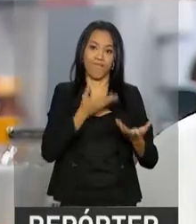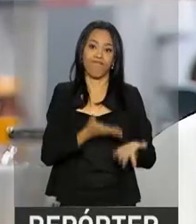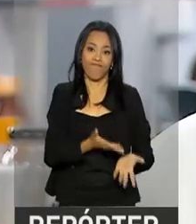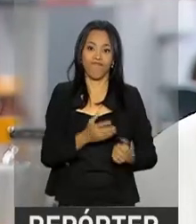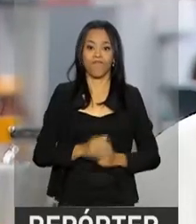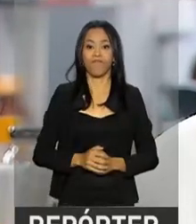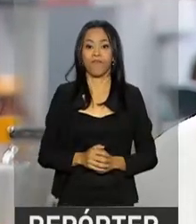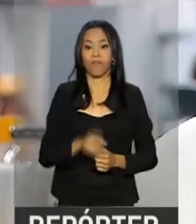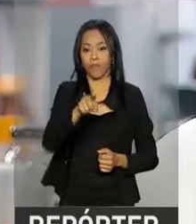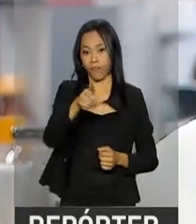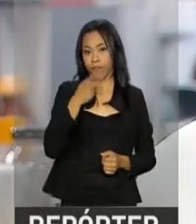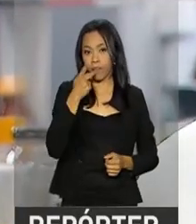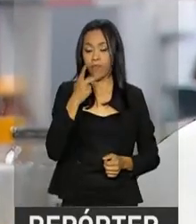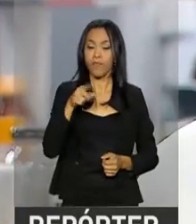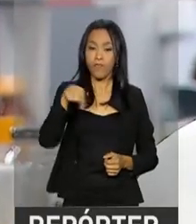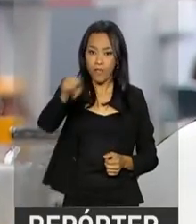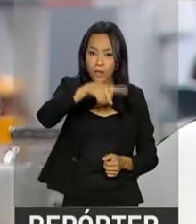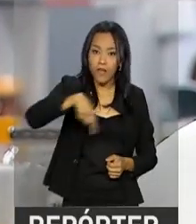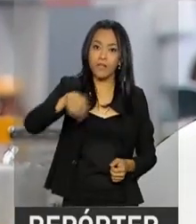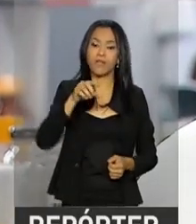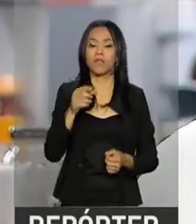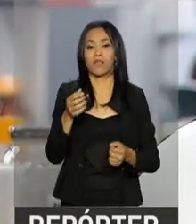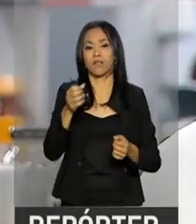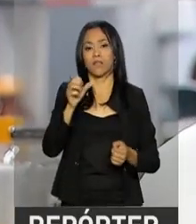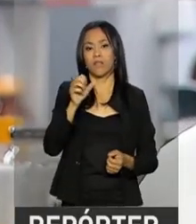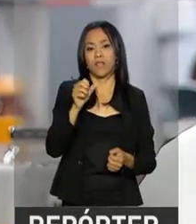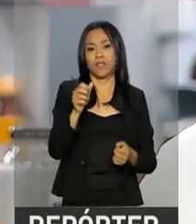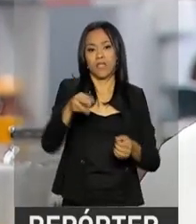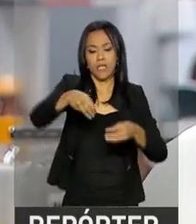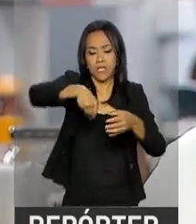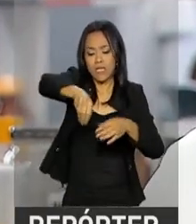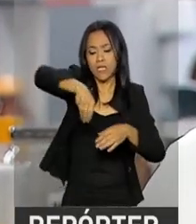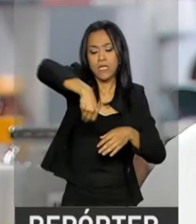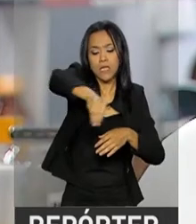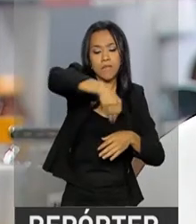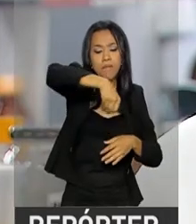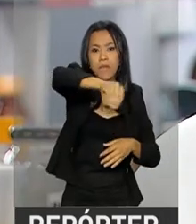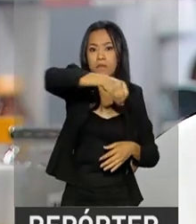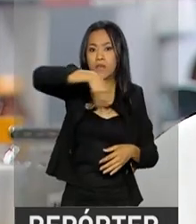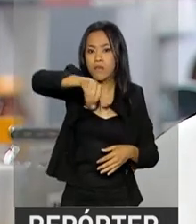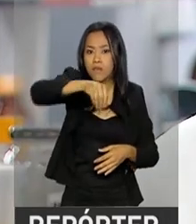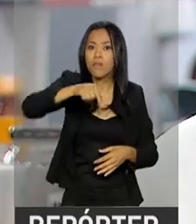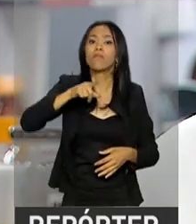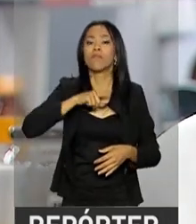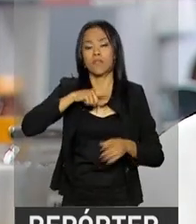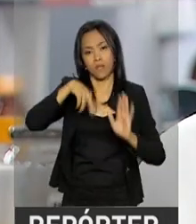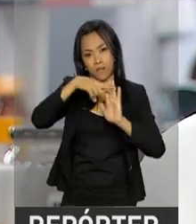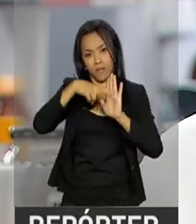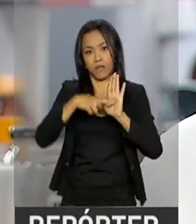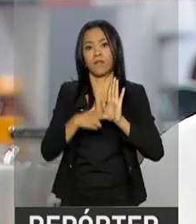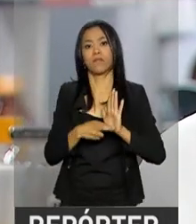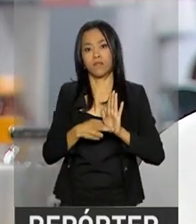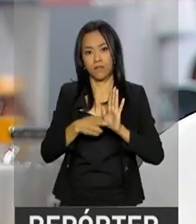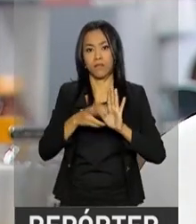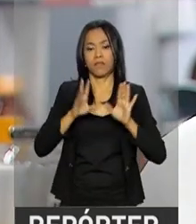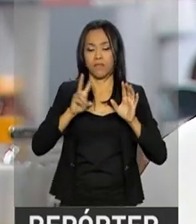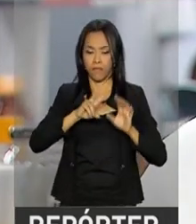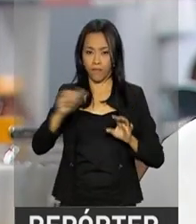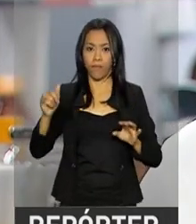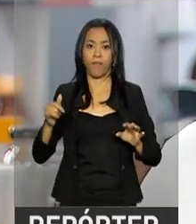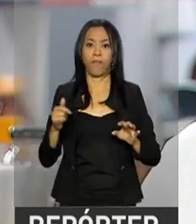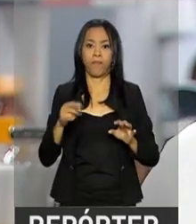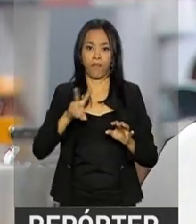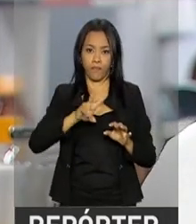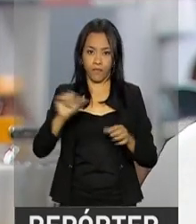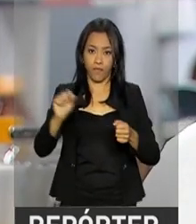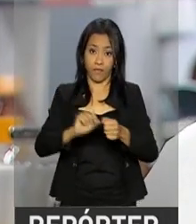sementes ou plantas que produzem forma us elas vão ter uma regulamentação específica e vão ser